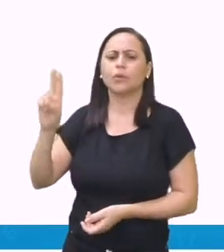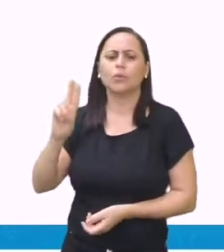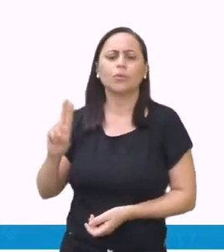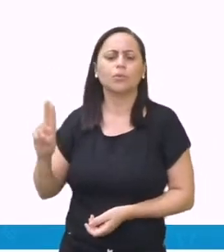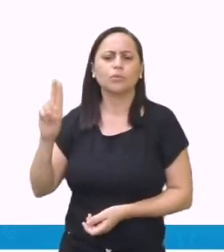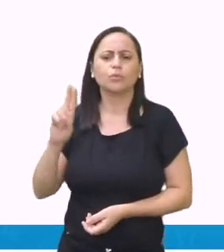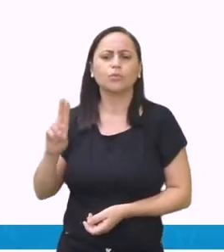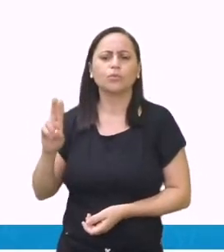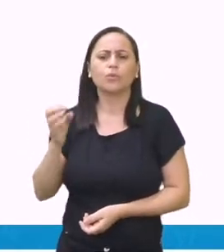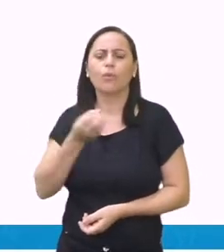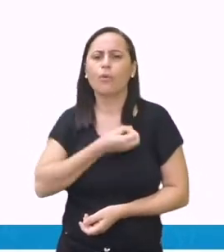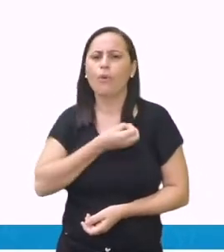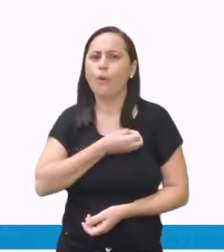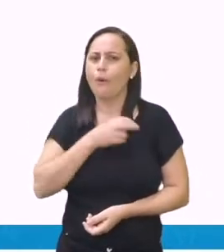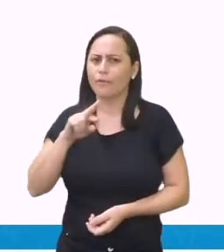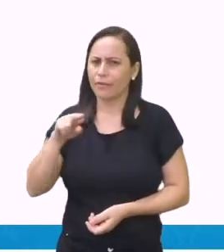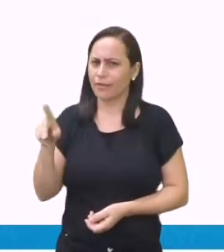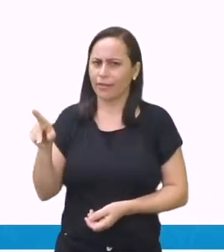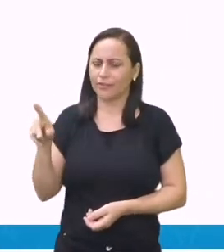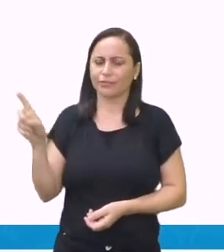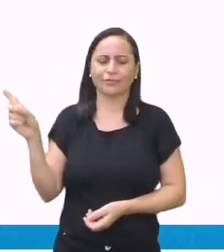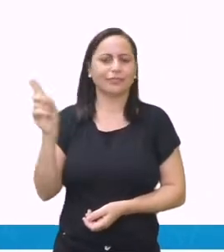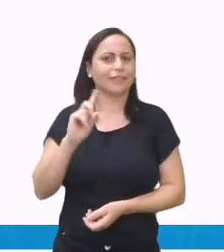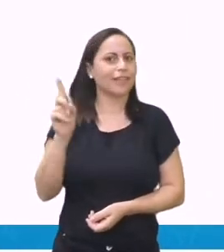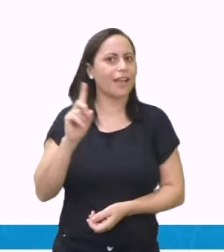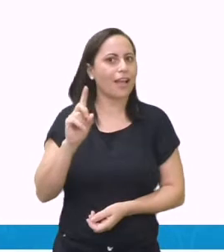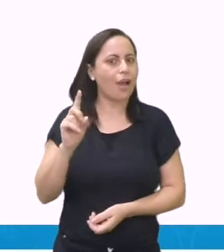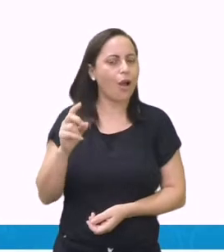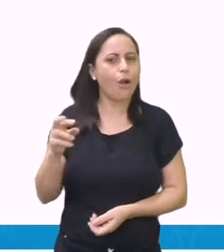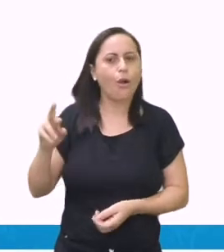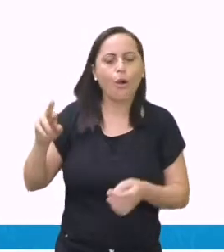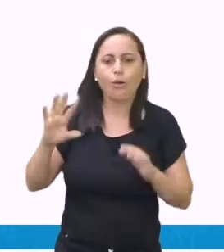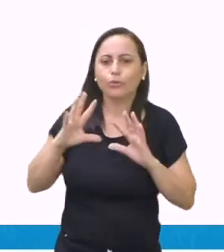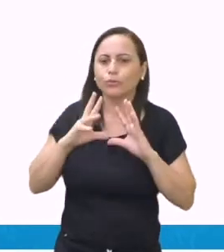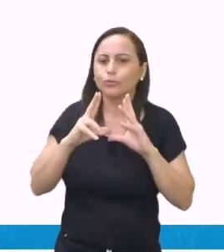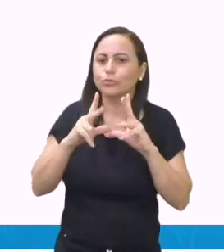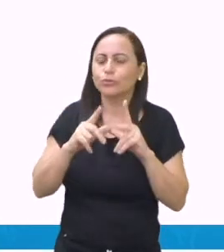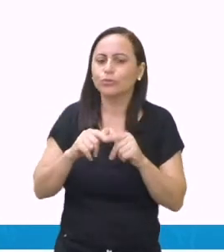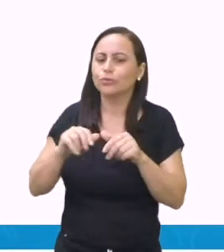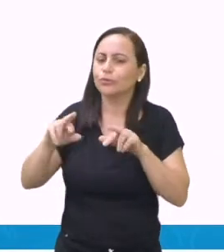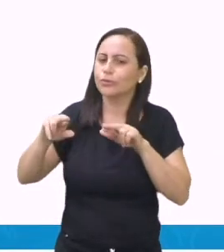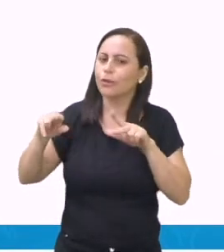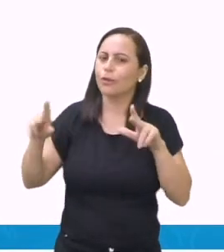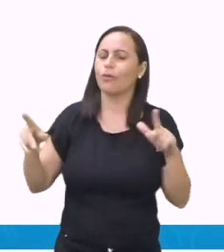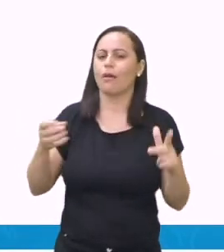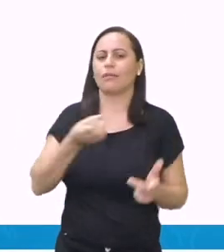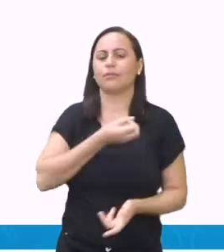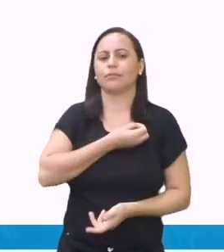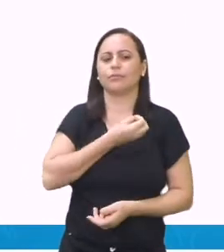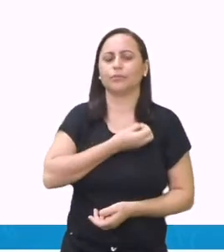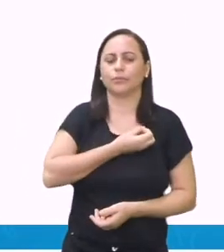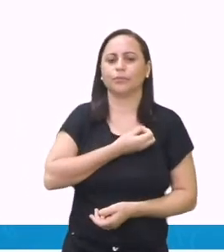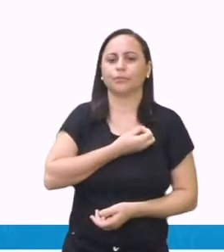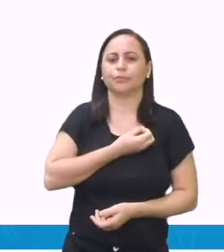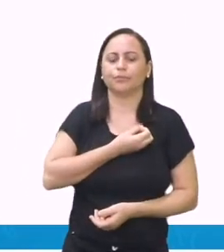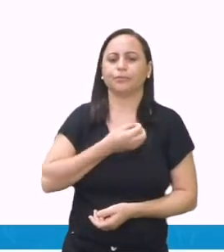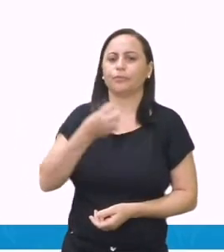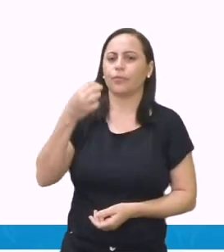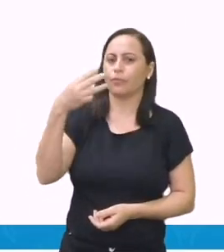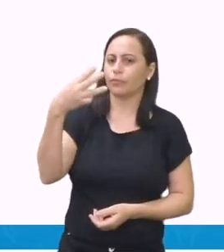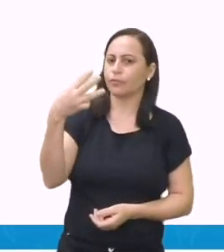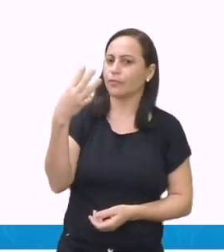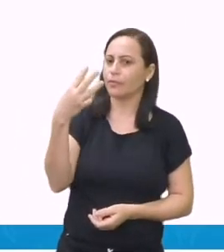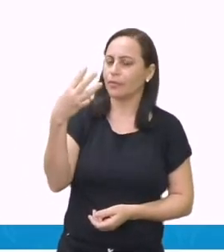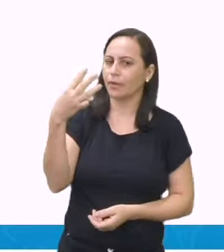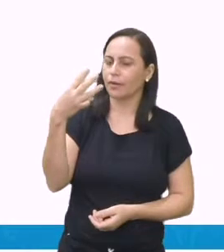formar esse número? Ele usou o mesmo algarismo. Veja que ele usou o